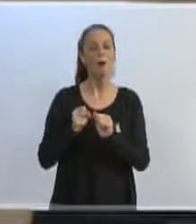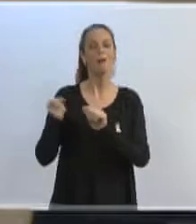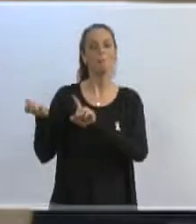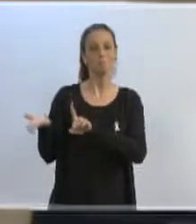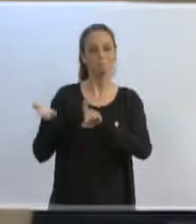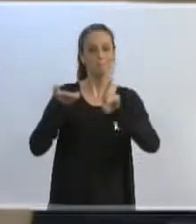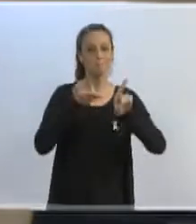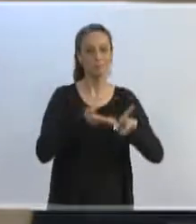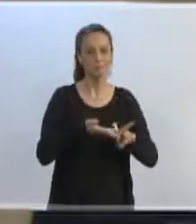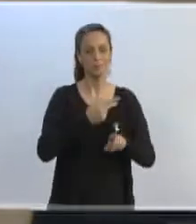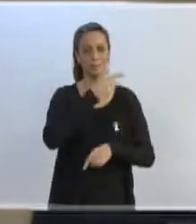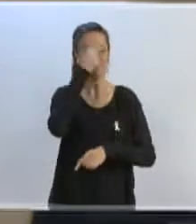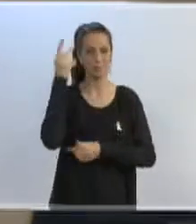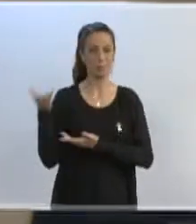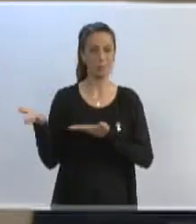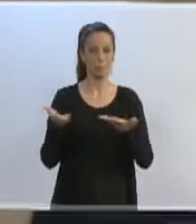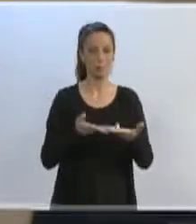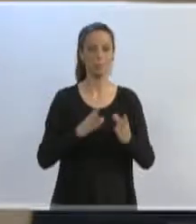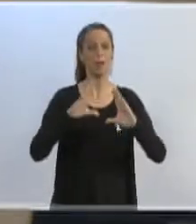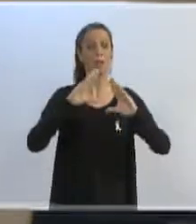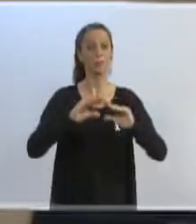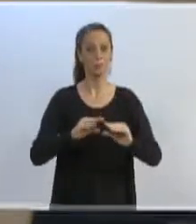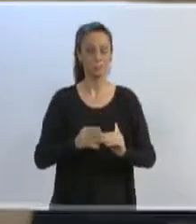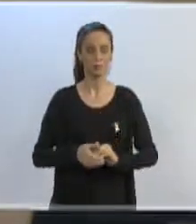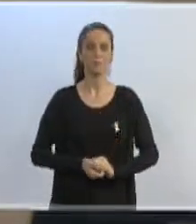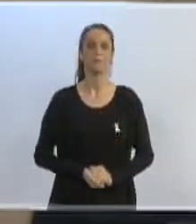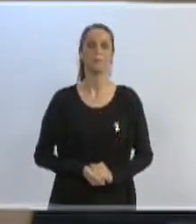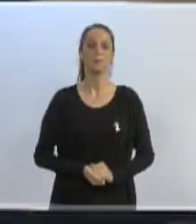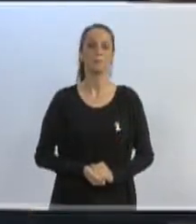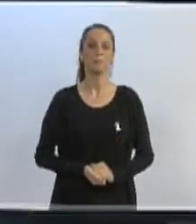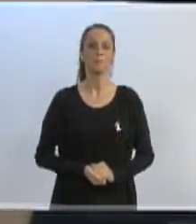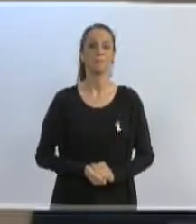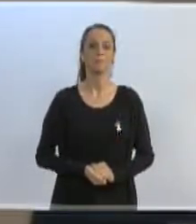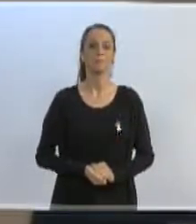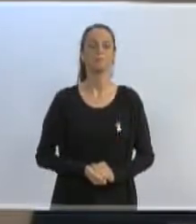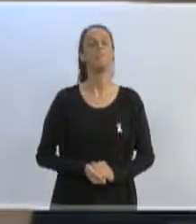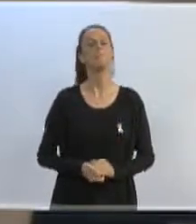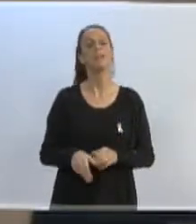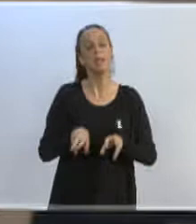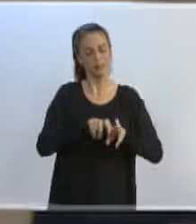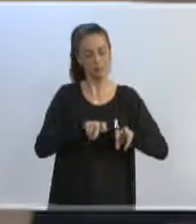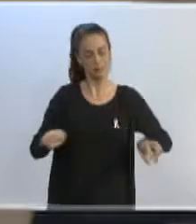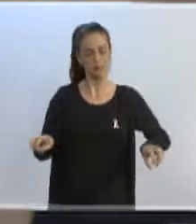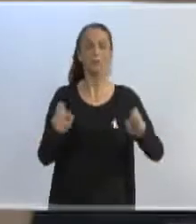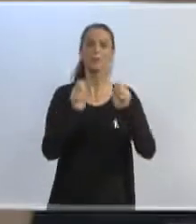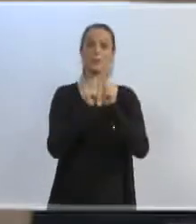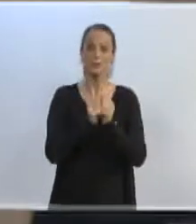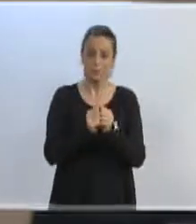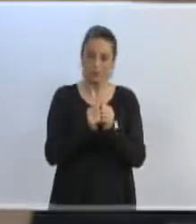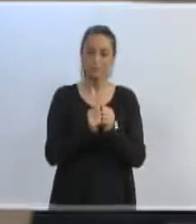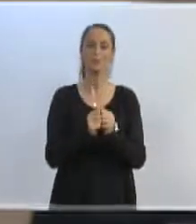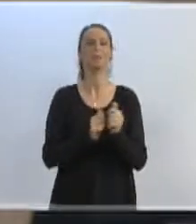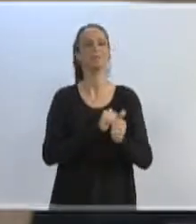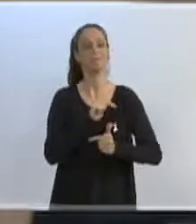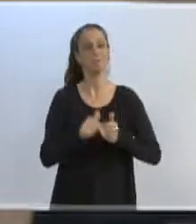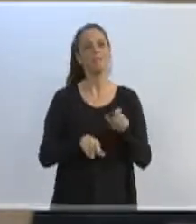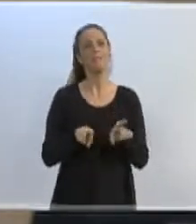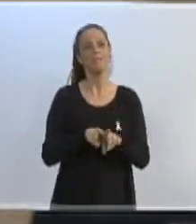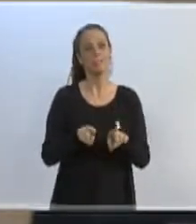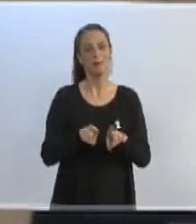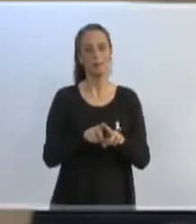recepcionassem os convidados dessa noite, para nos fazerem companhia na mesa dos trabalhos e na bancada